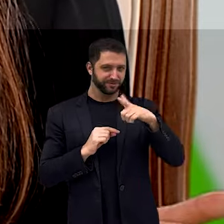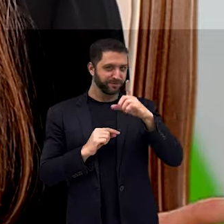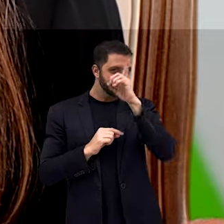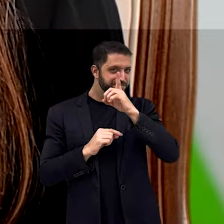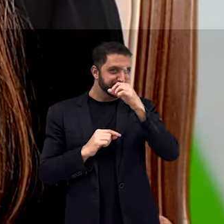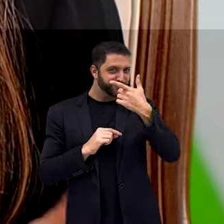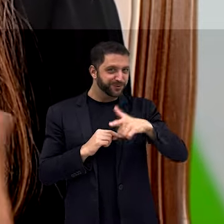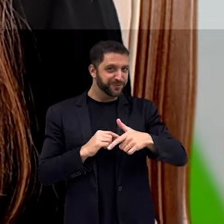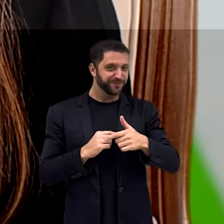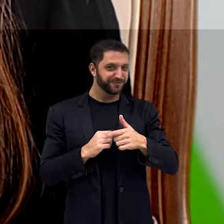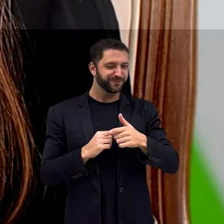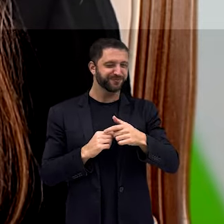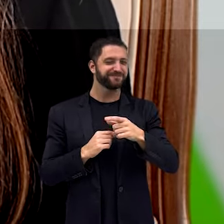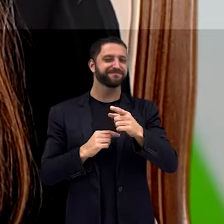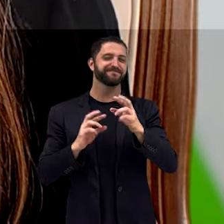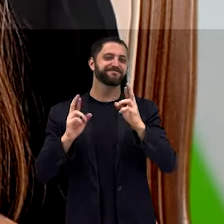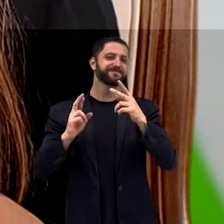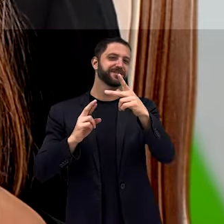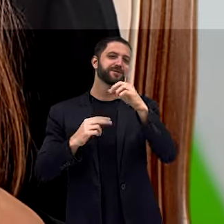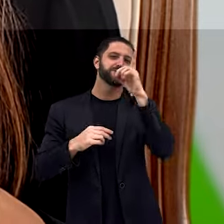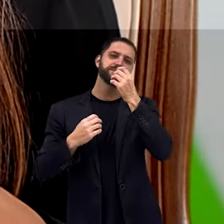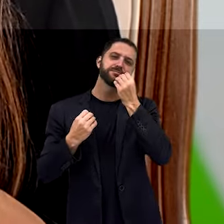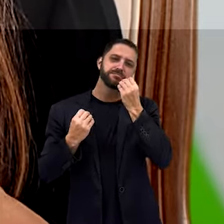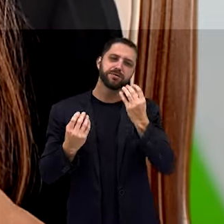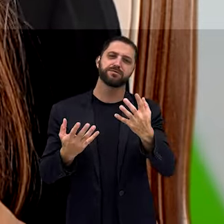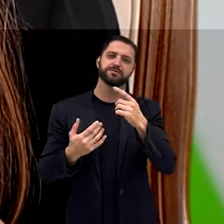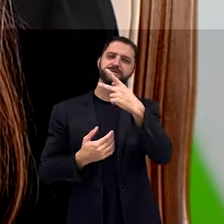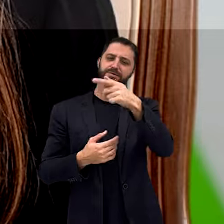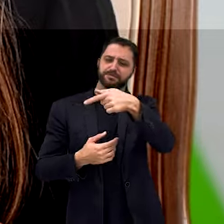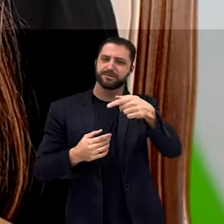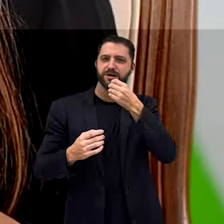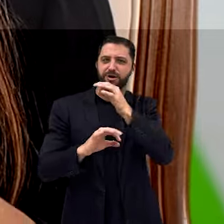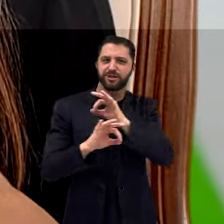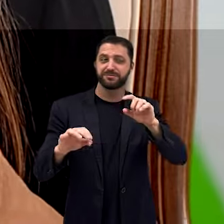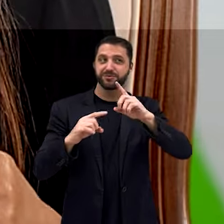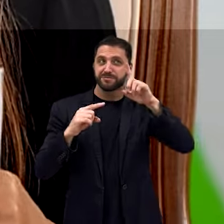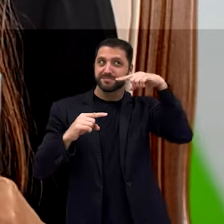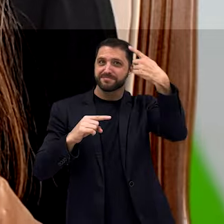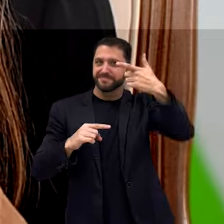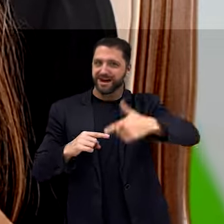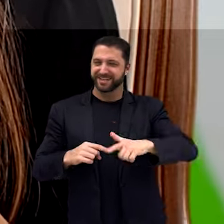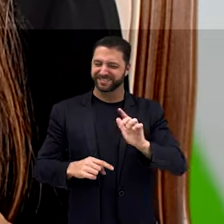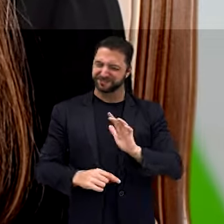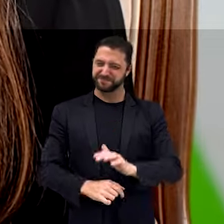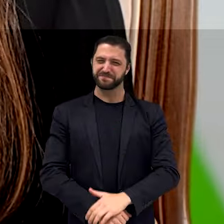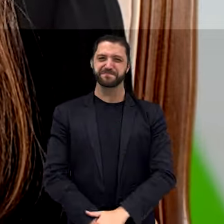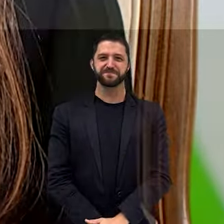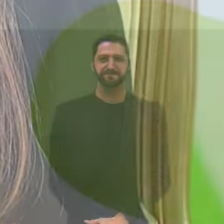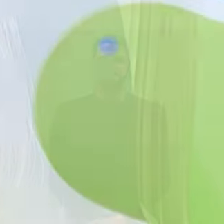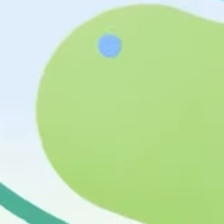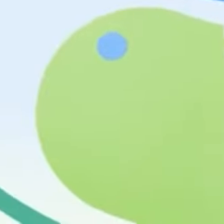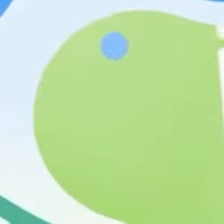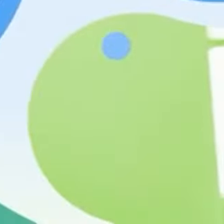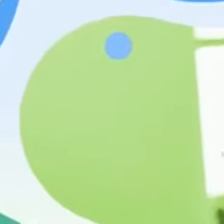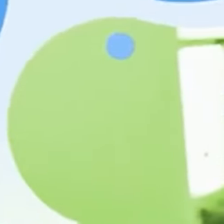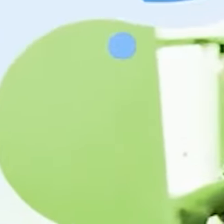próximo encontro será no domingo que vem. Então tenha um ótimo domingo, uma ótima semana e até lá!